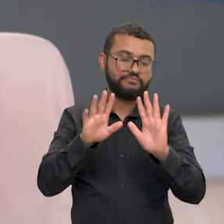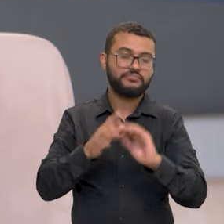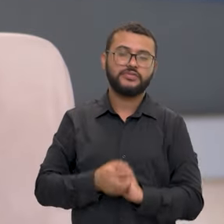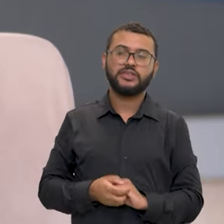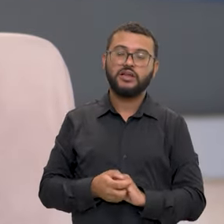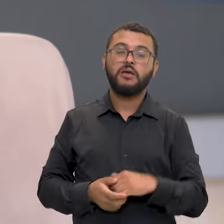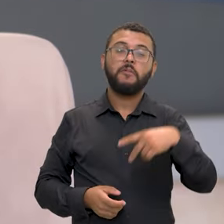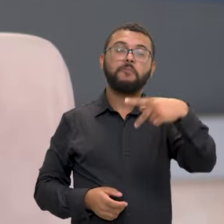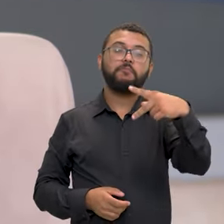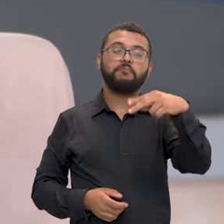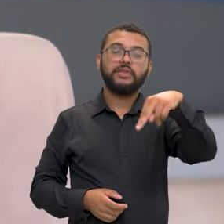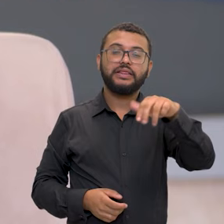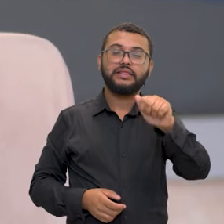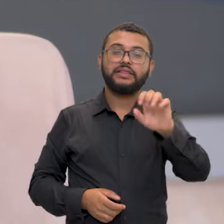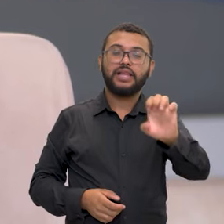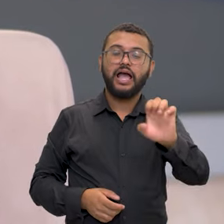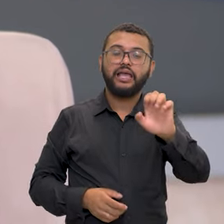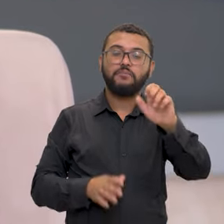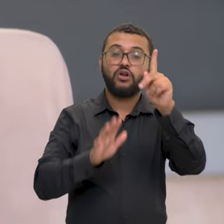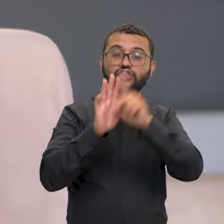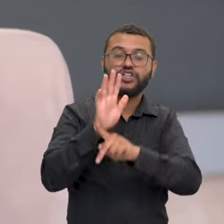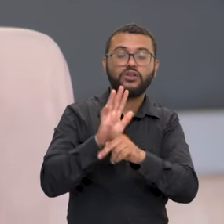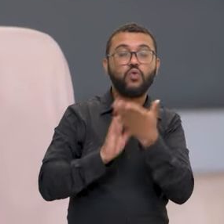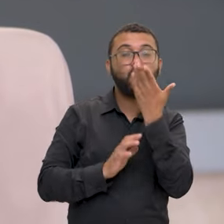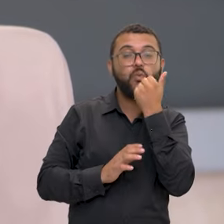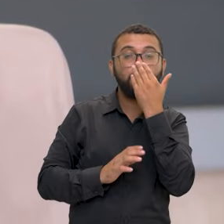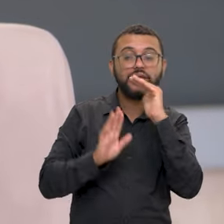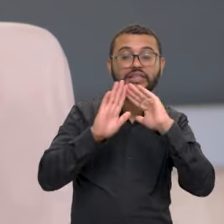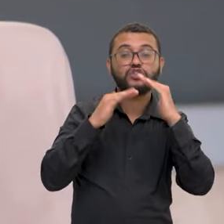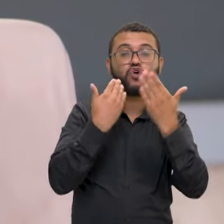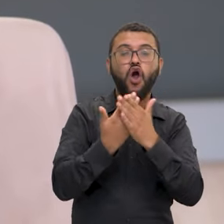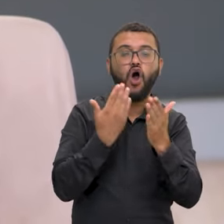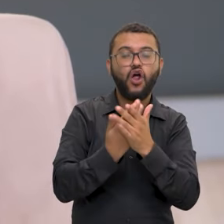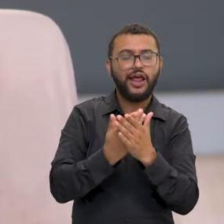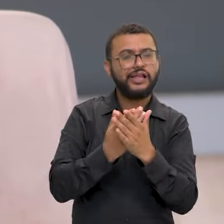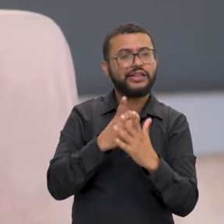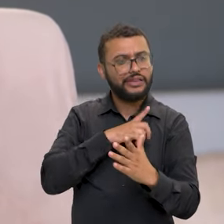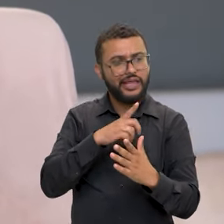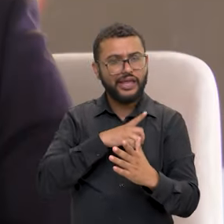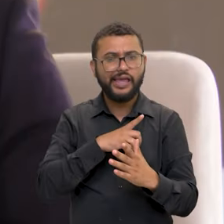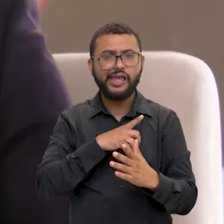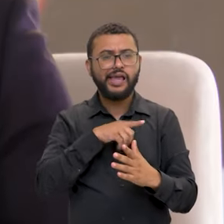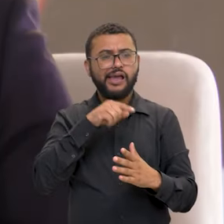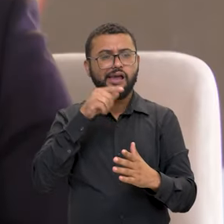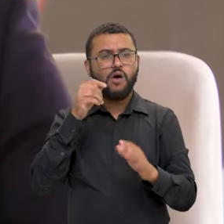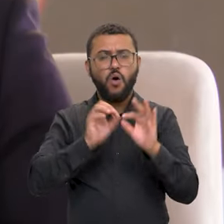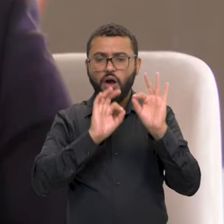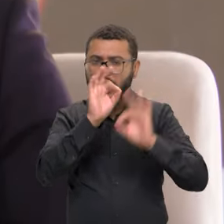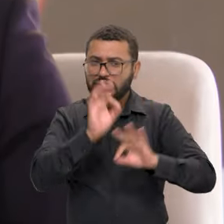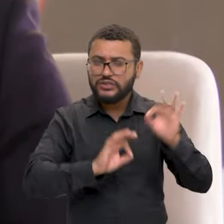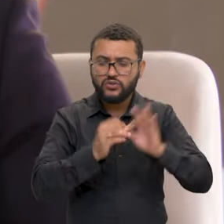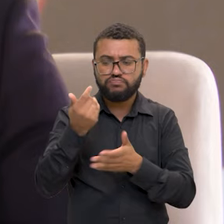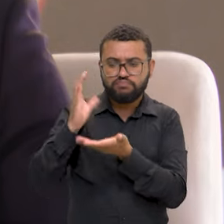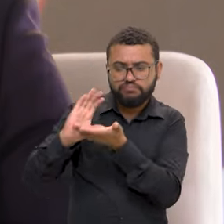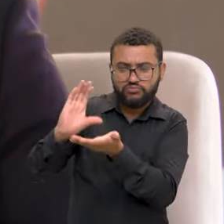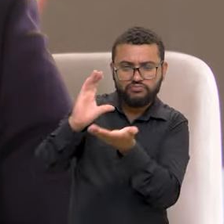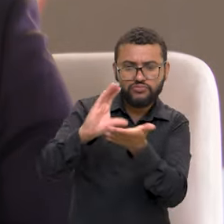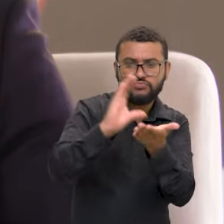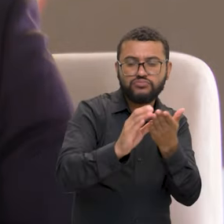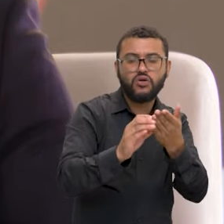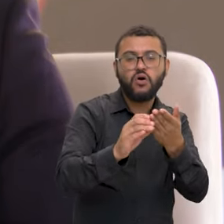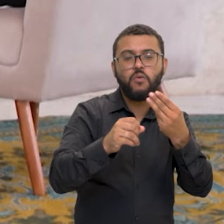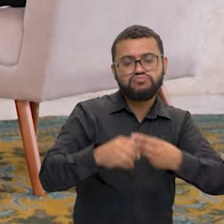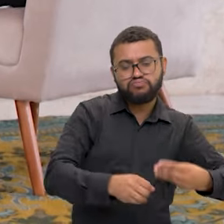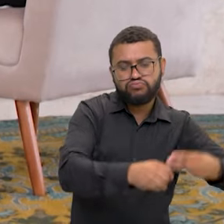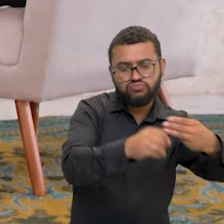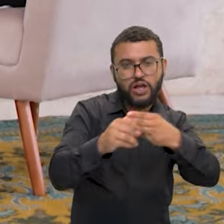Alimentação Escolar, foi fortalecido com o reajuste importante nos CEPAÇOS para os municípios. 30% desse valor é